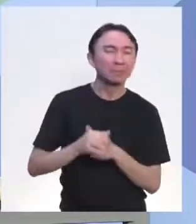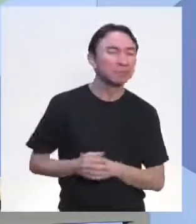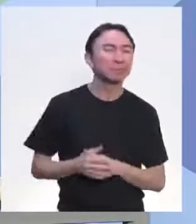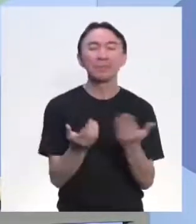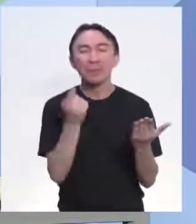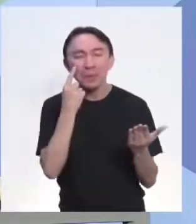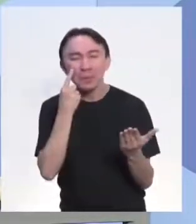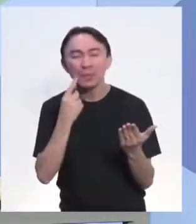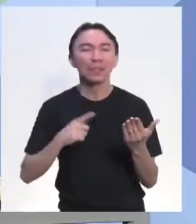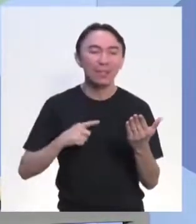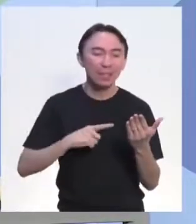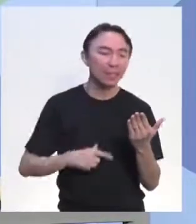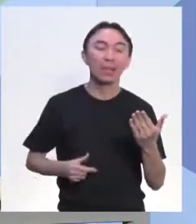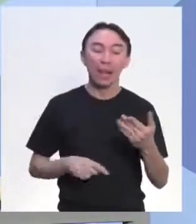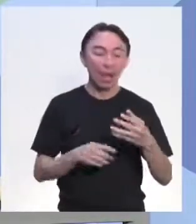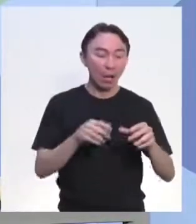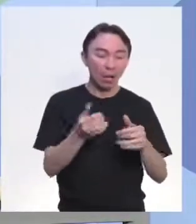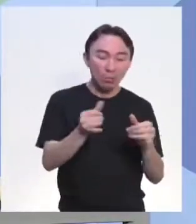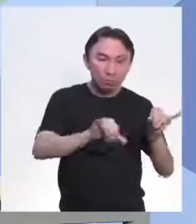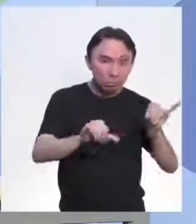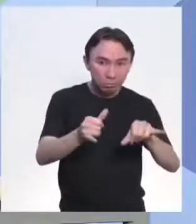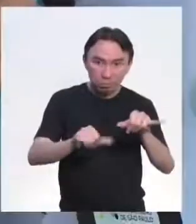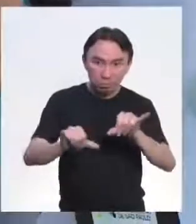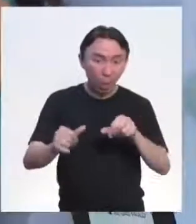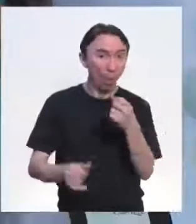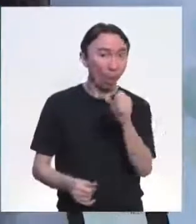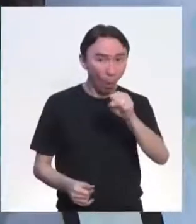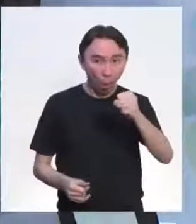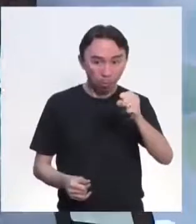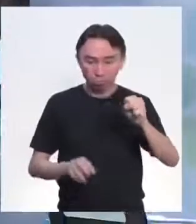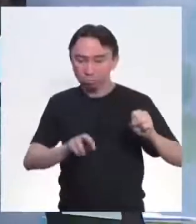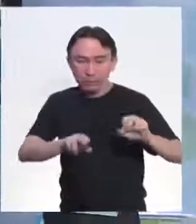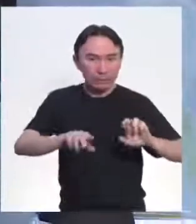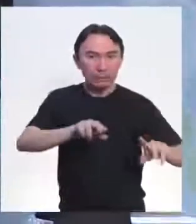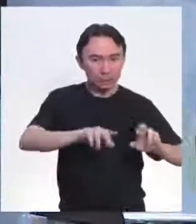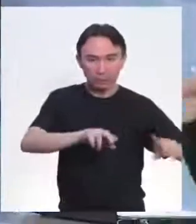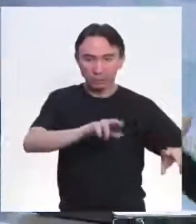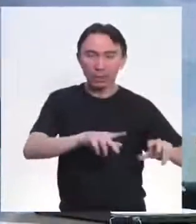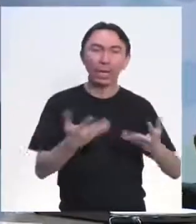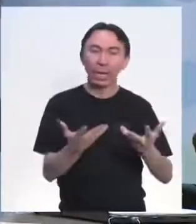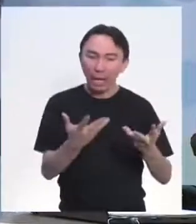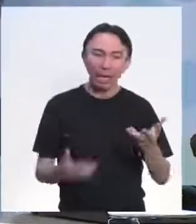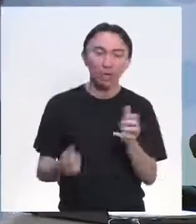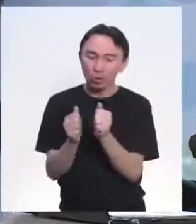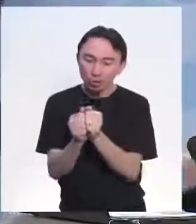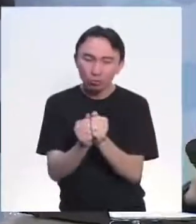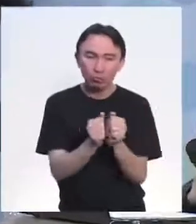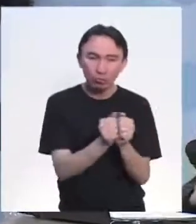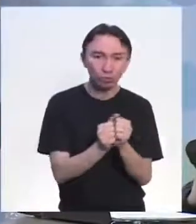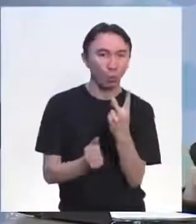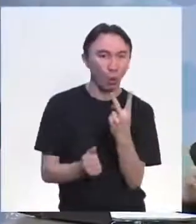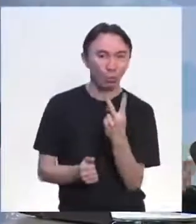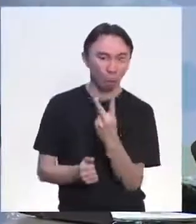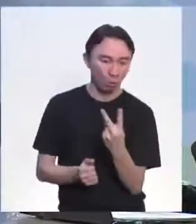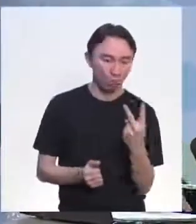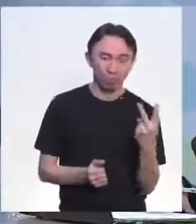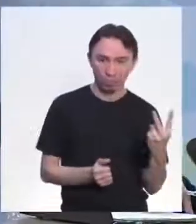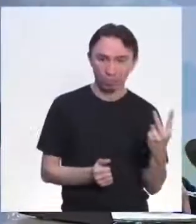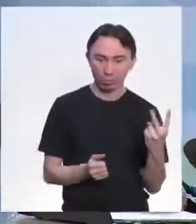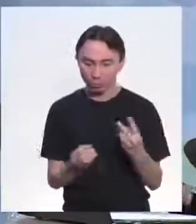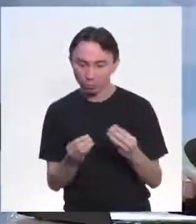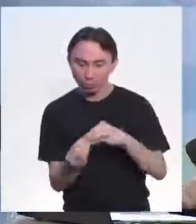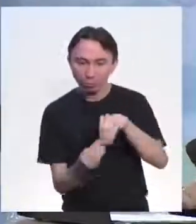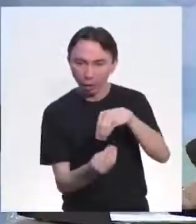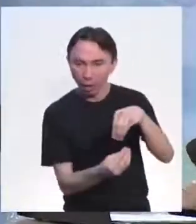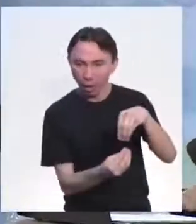temos 8 substâncias diferentes e queremos agrupar de 2 em 2. Muito bem, então nós vamos